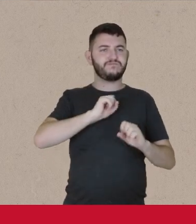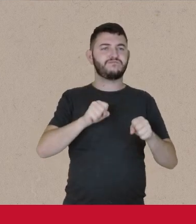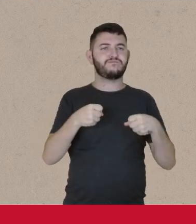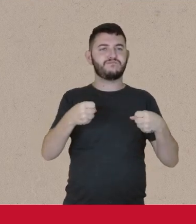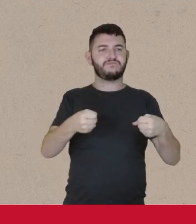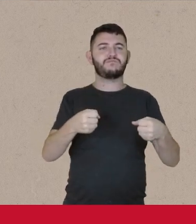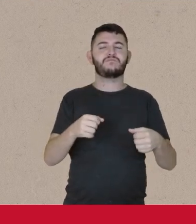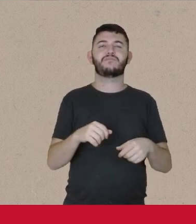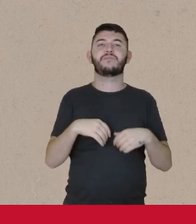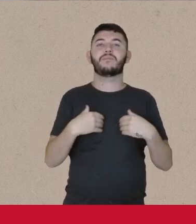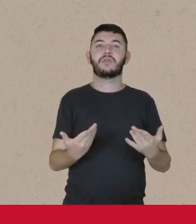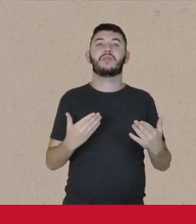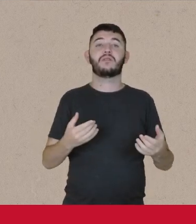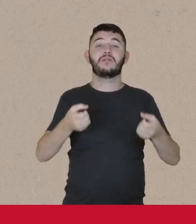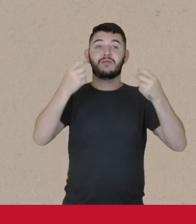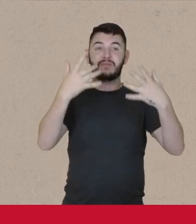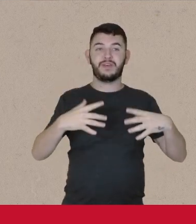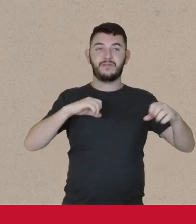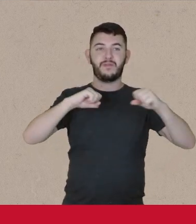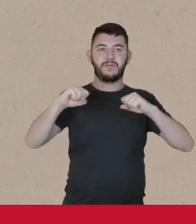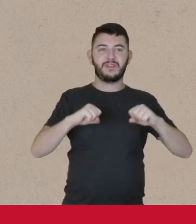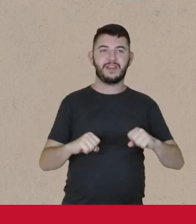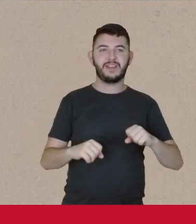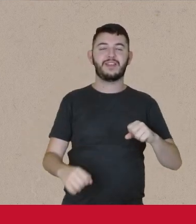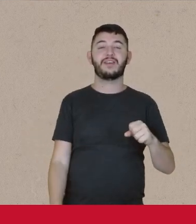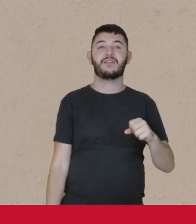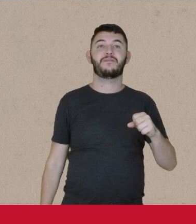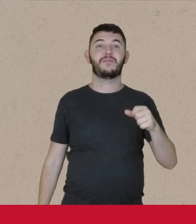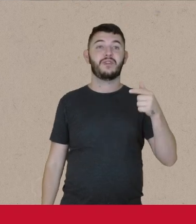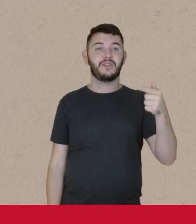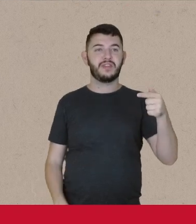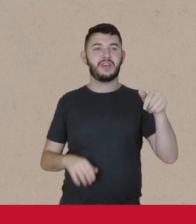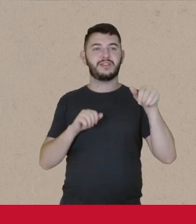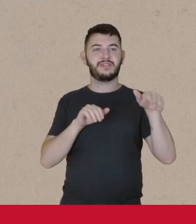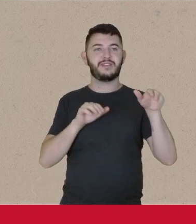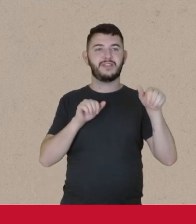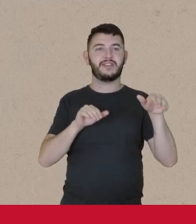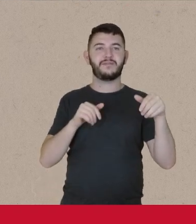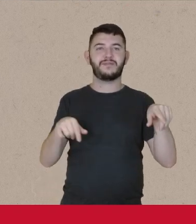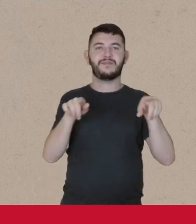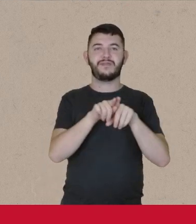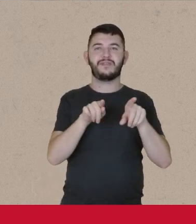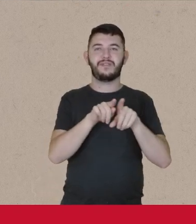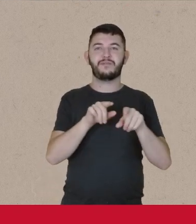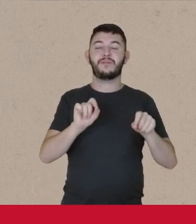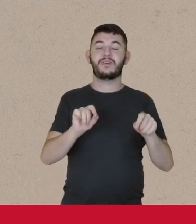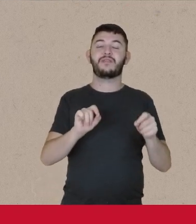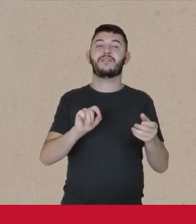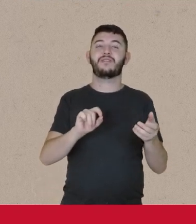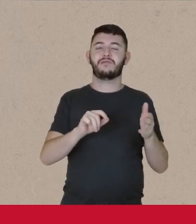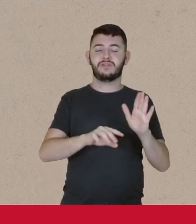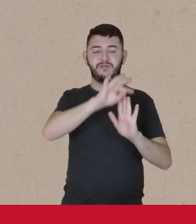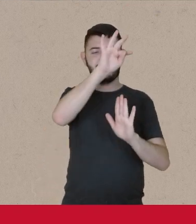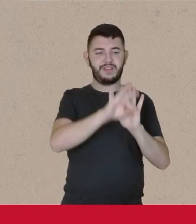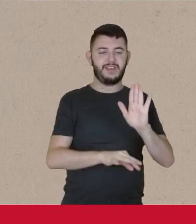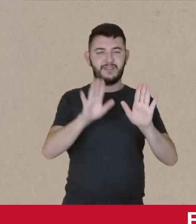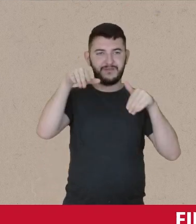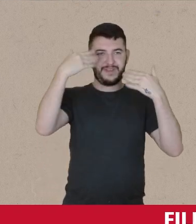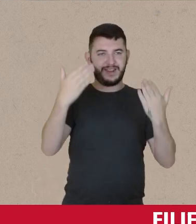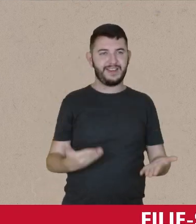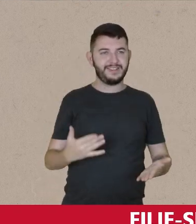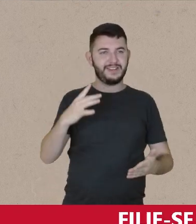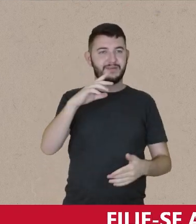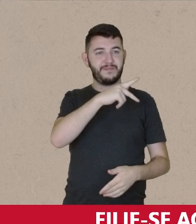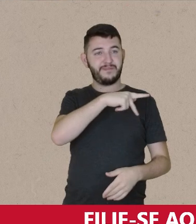falando em mobilização, Zé, para o 7 de setembro, e no seu último artigo também, que você faz essa homenagem à presidenta Dilma, você diz que quando o